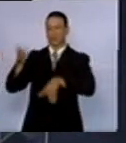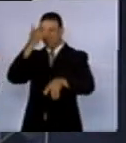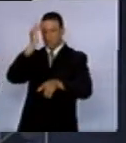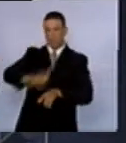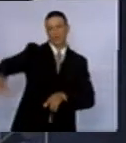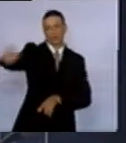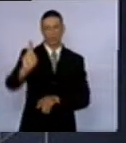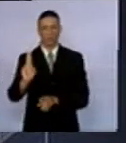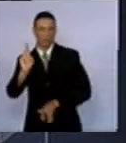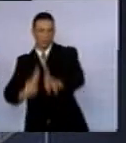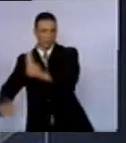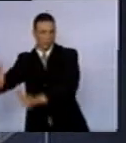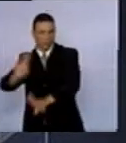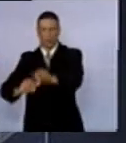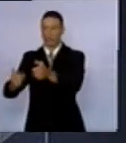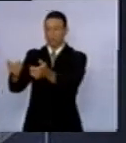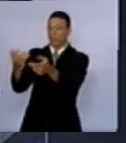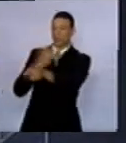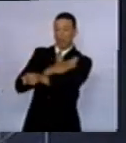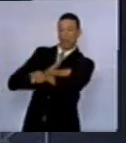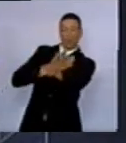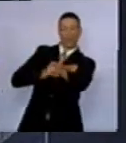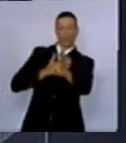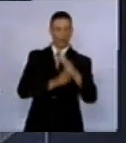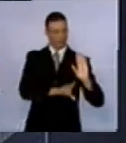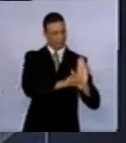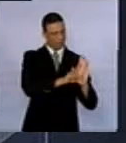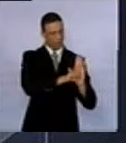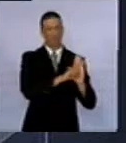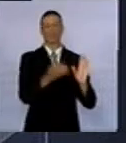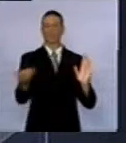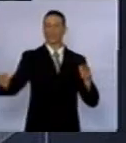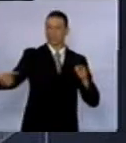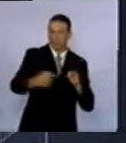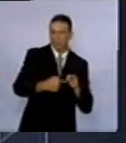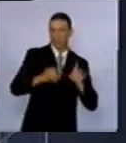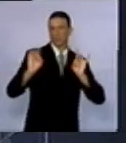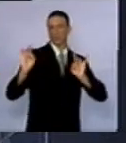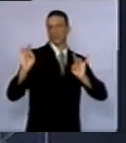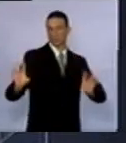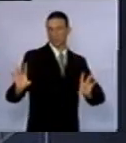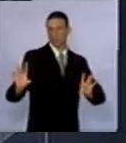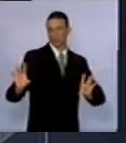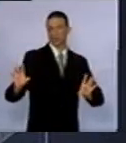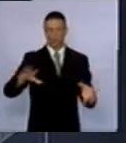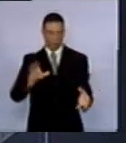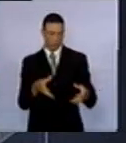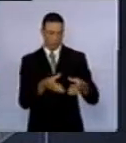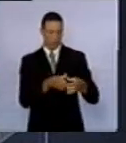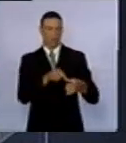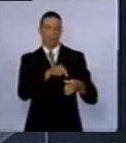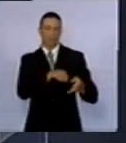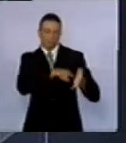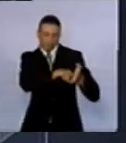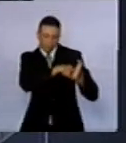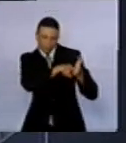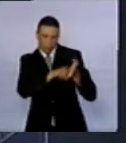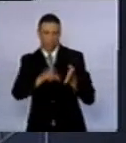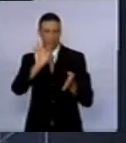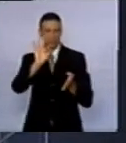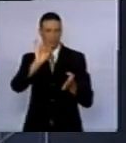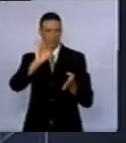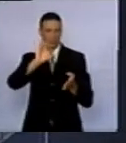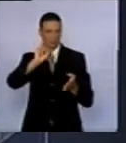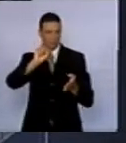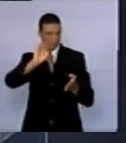da demanda que está sendo criada por essa lei. Então, nós temos hoje um conjunto de incentivos fiscais que respondem por mecanismos